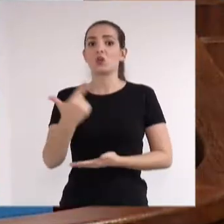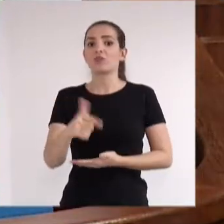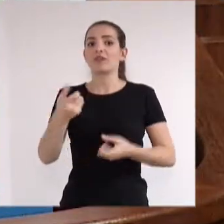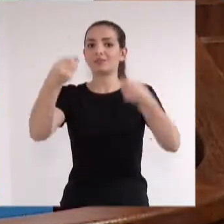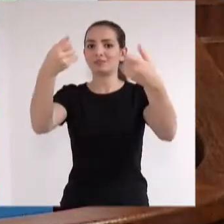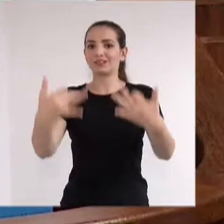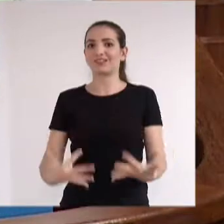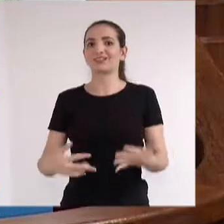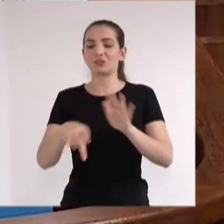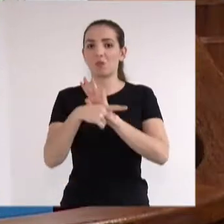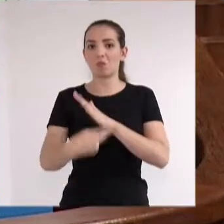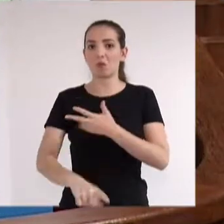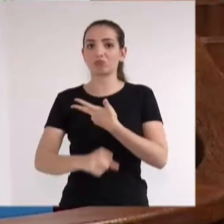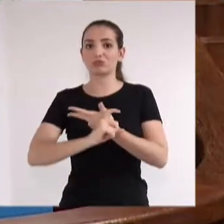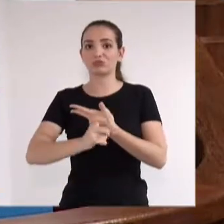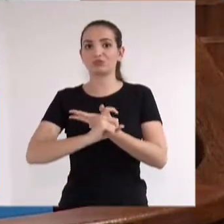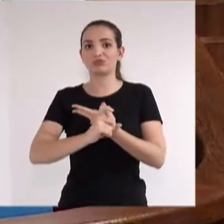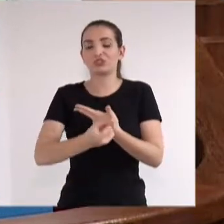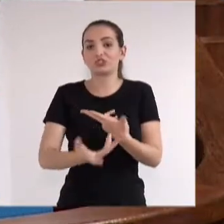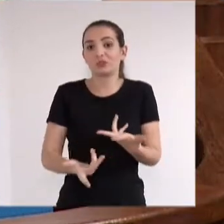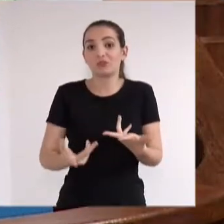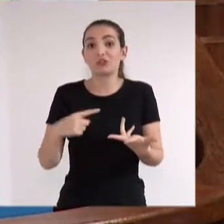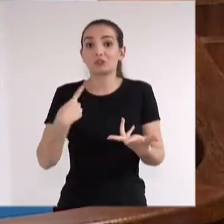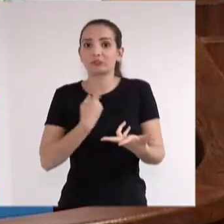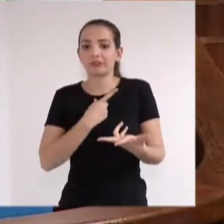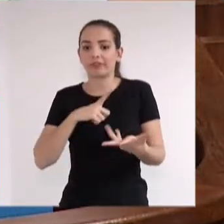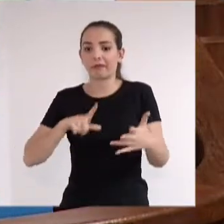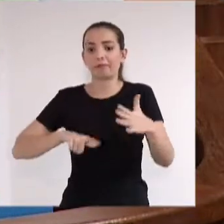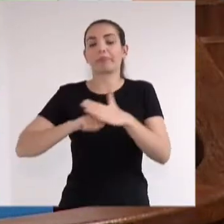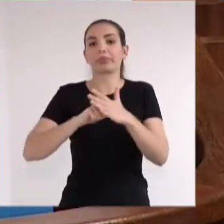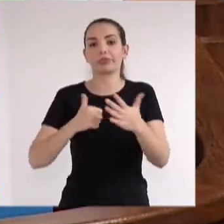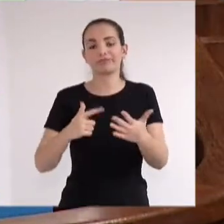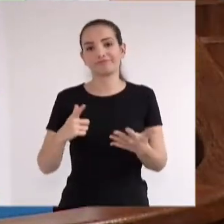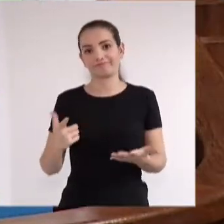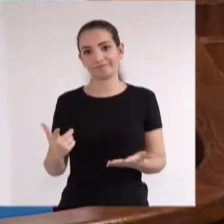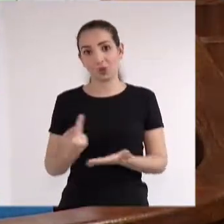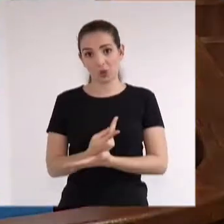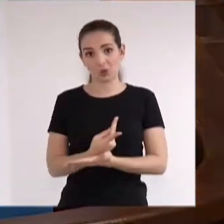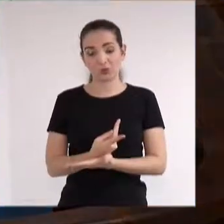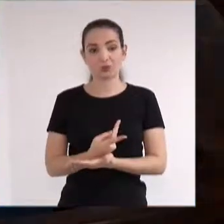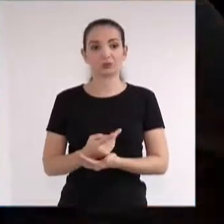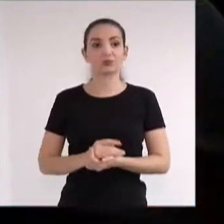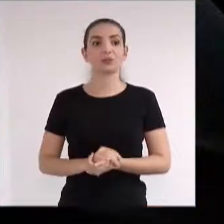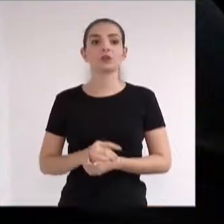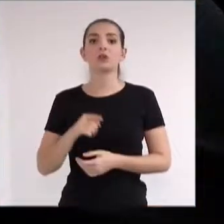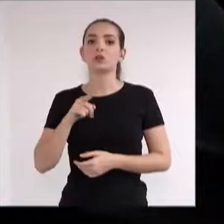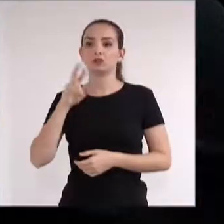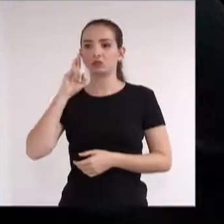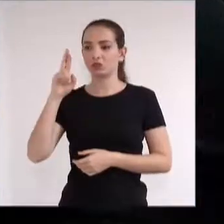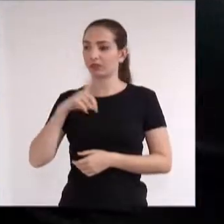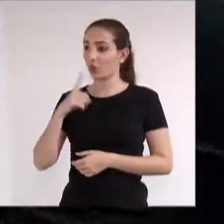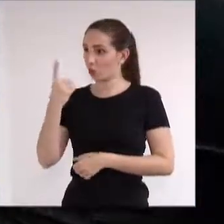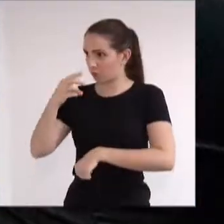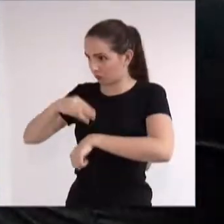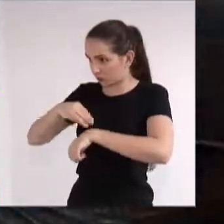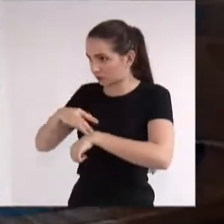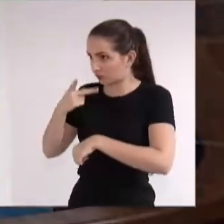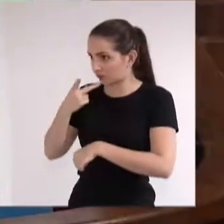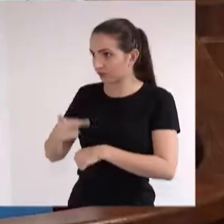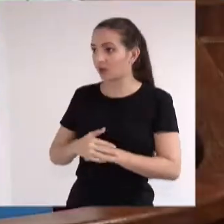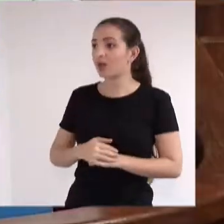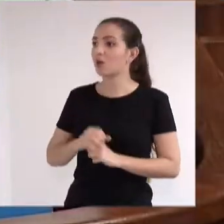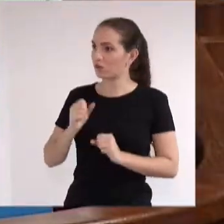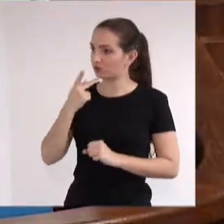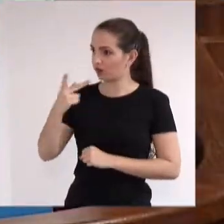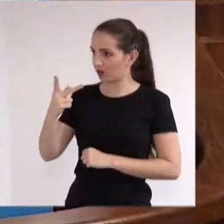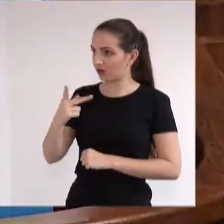Executivo, nós esbarramos, não é, obviamente, no vício. Vossa Excelência disporá de 1 minuto para encerrar. Eu concedo esse 1 minuto para o Dr. Paulo